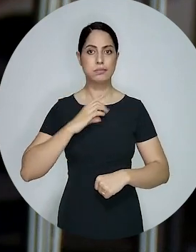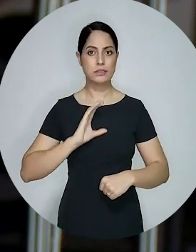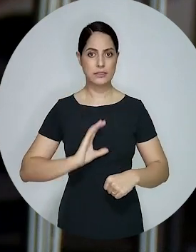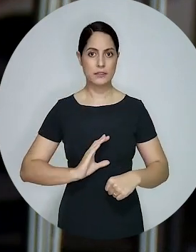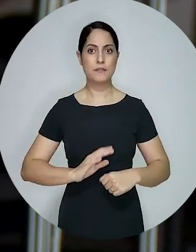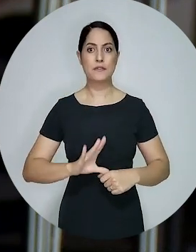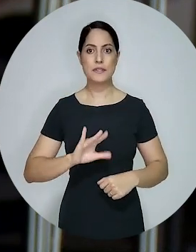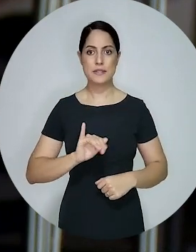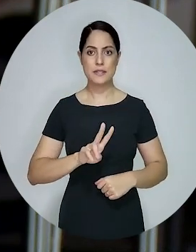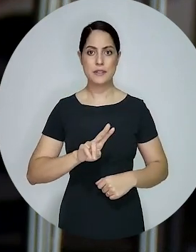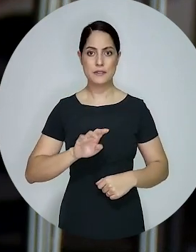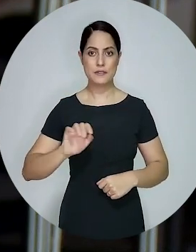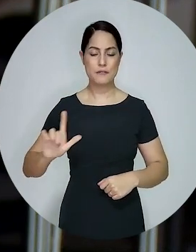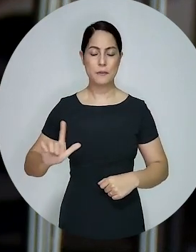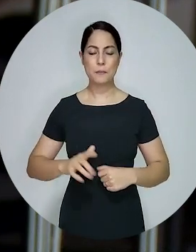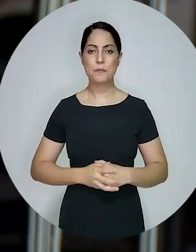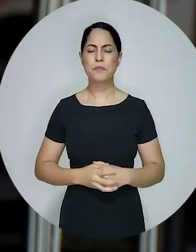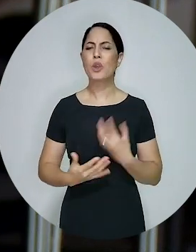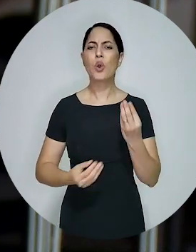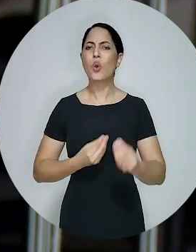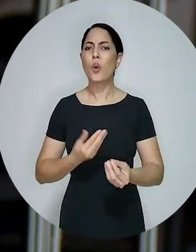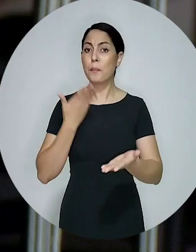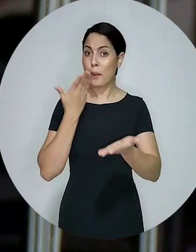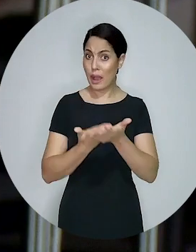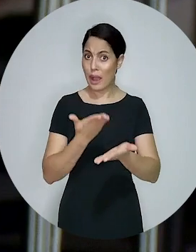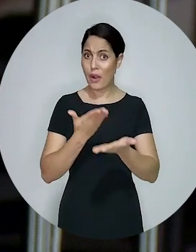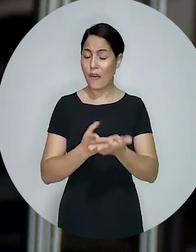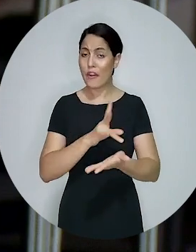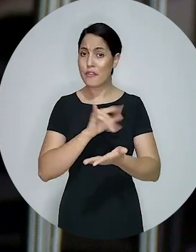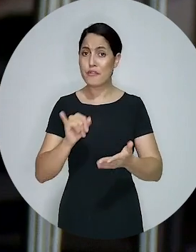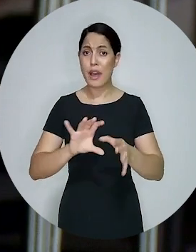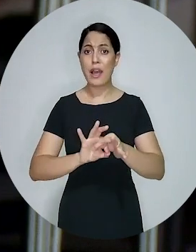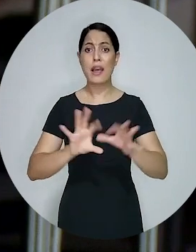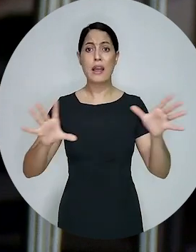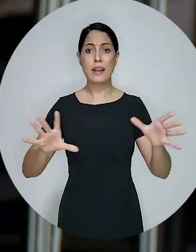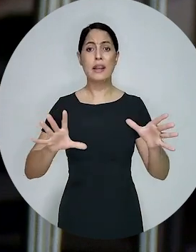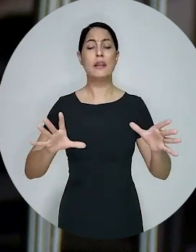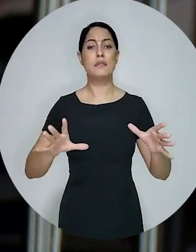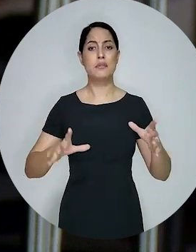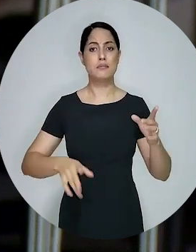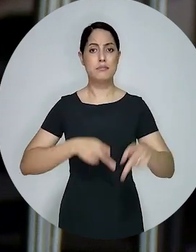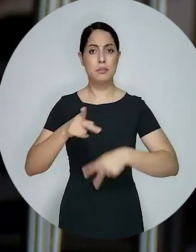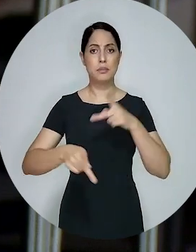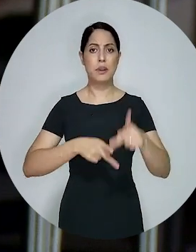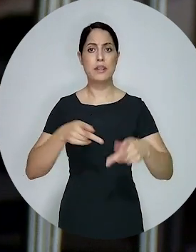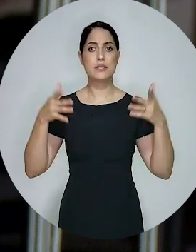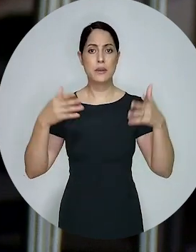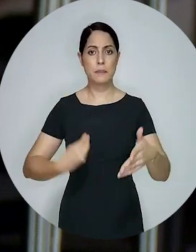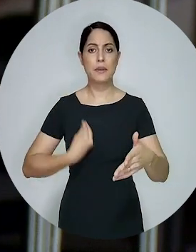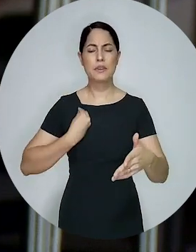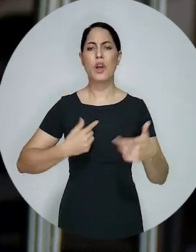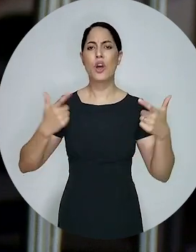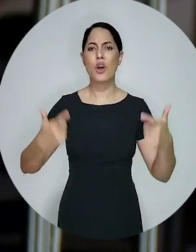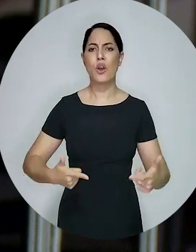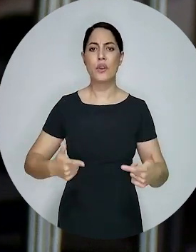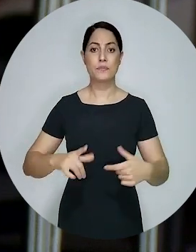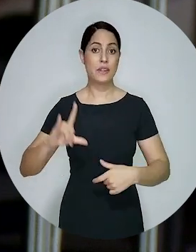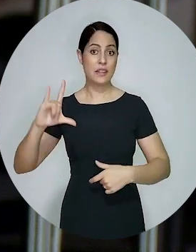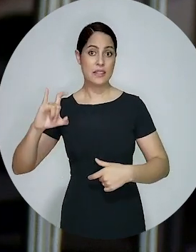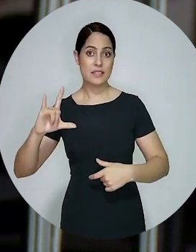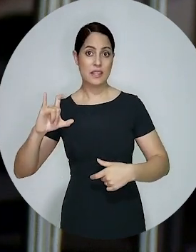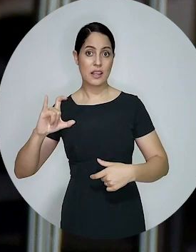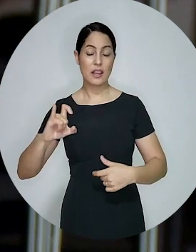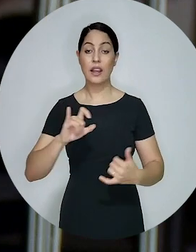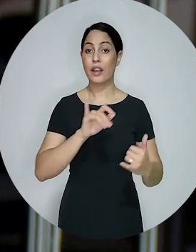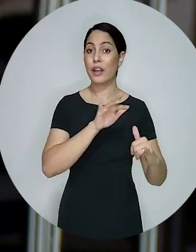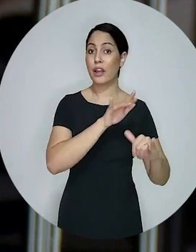etapa, a partir de agora, será a realização das aulas magnas, que inclusive serão abertas ao público pelo Instagram e YouTube